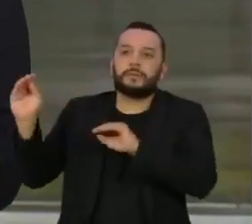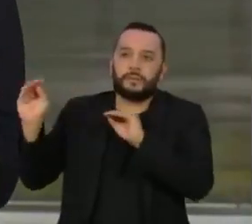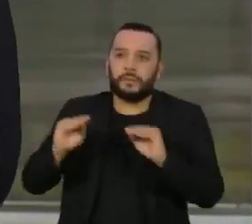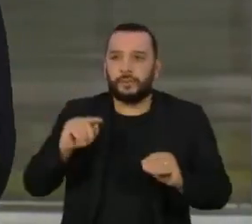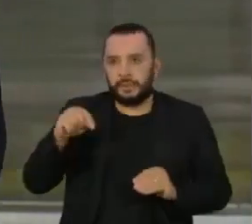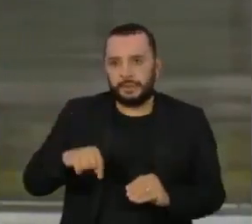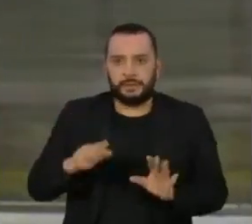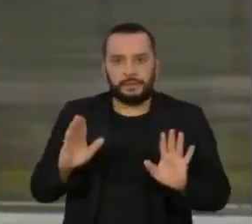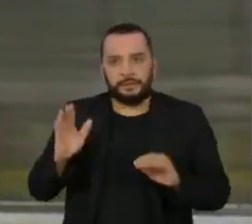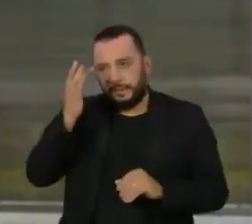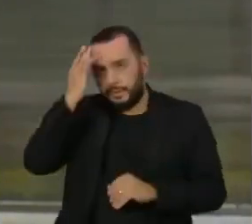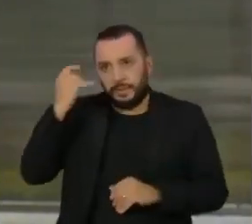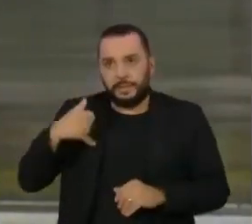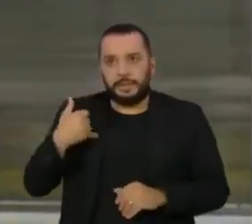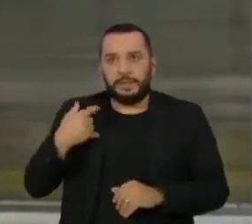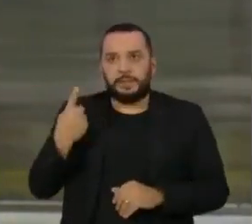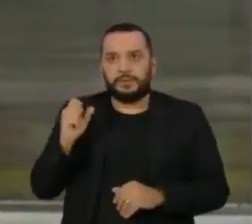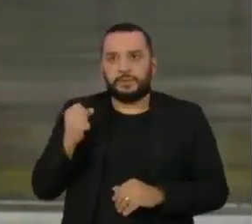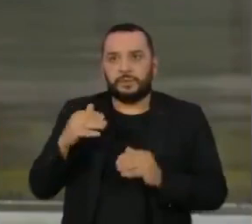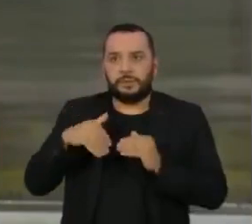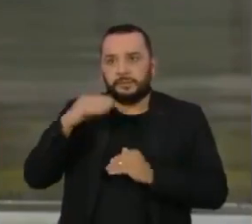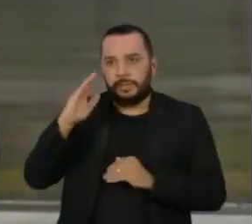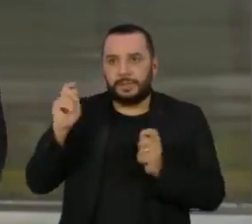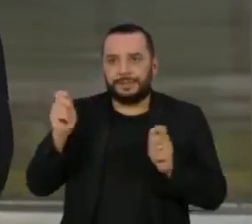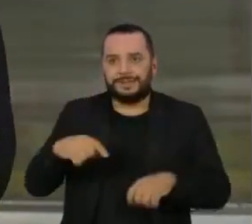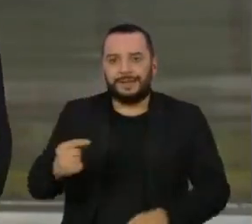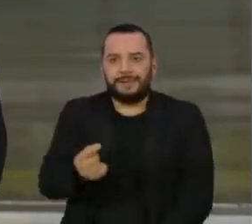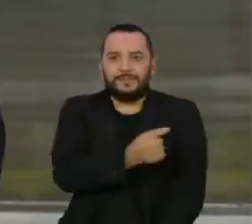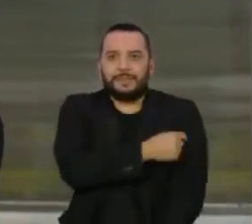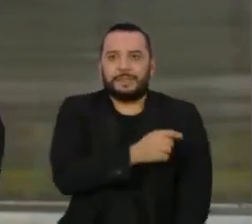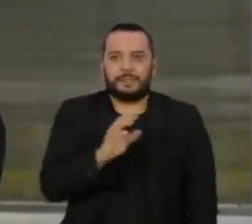mais de 18 anos, que terão a vacina no braço com antecedência.